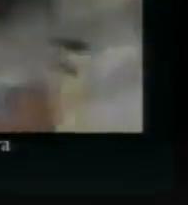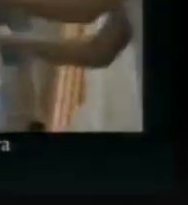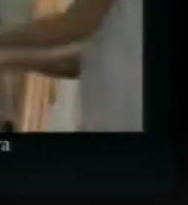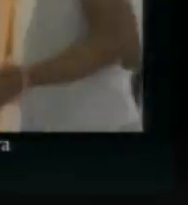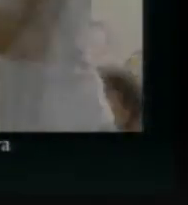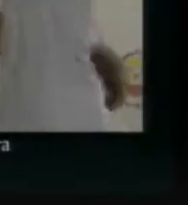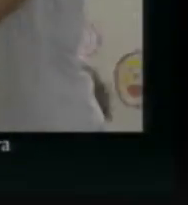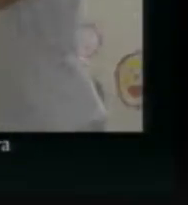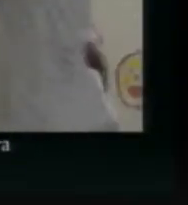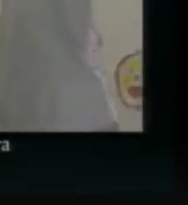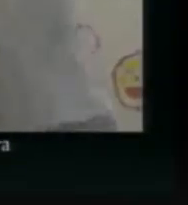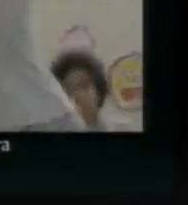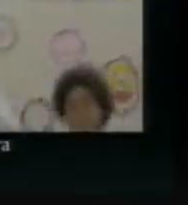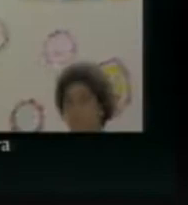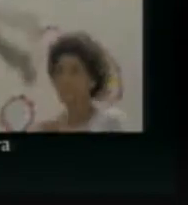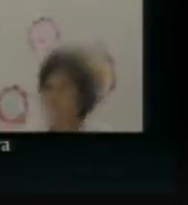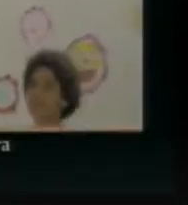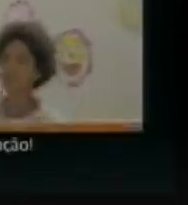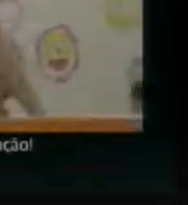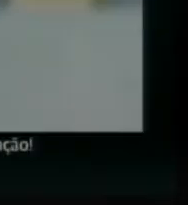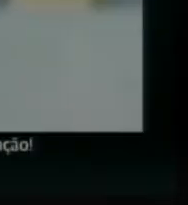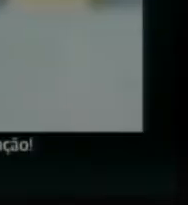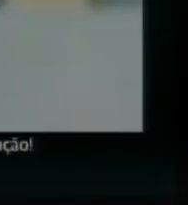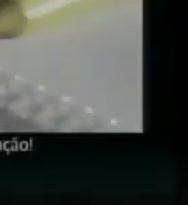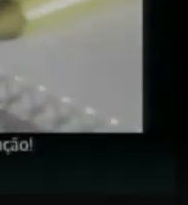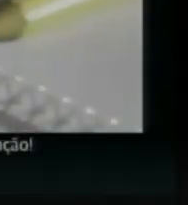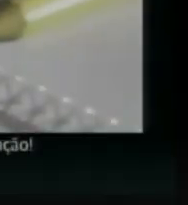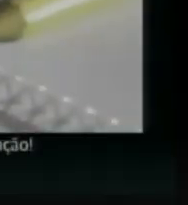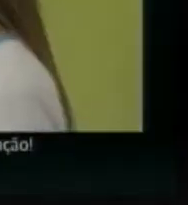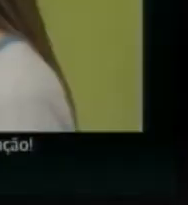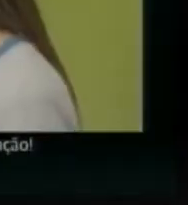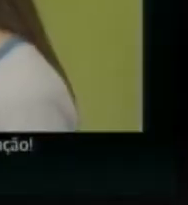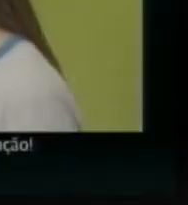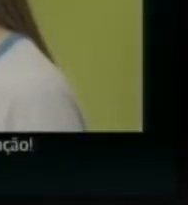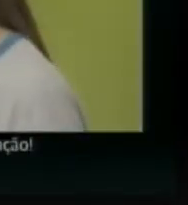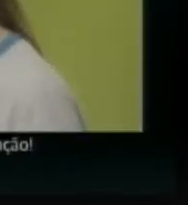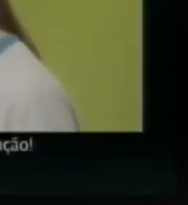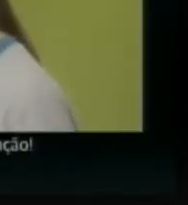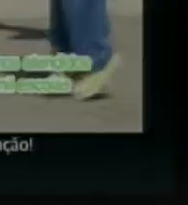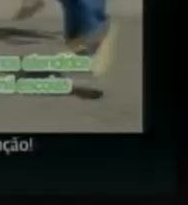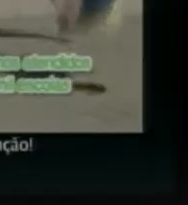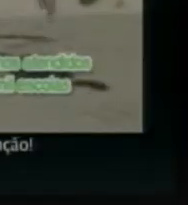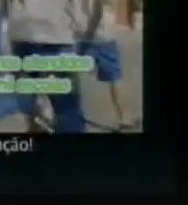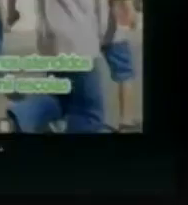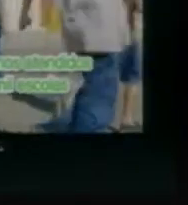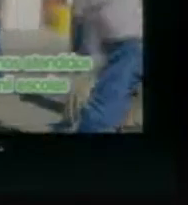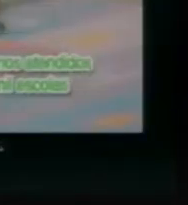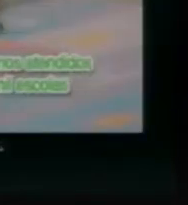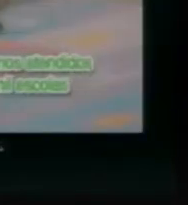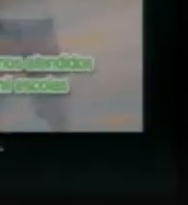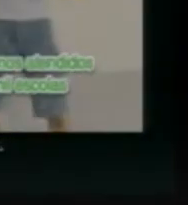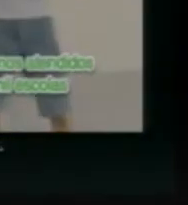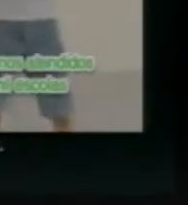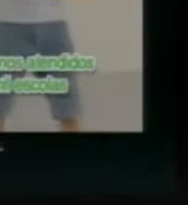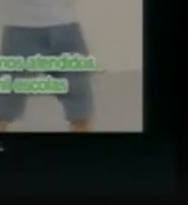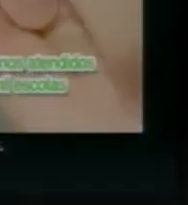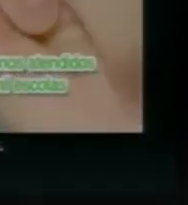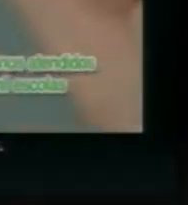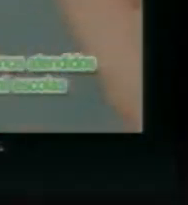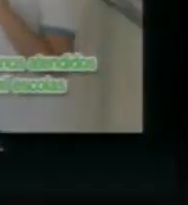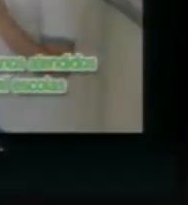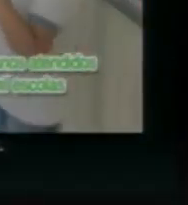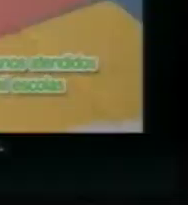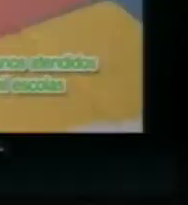saúde na escola vai ser agora que ela faz a licitação atenção na